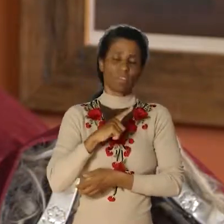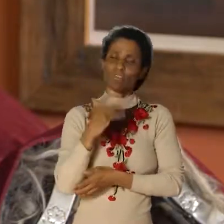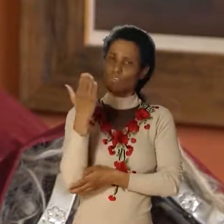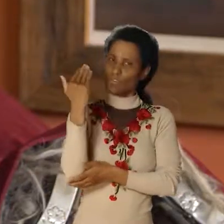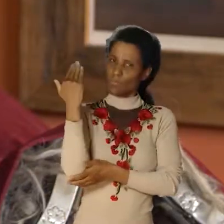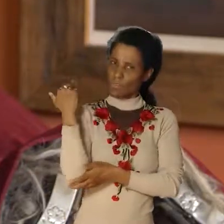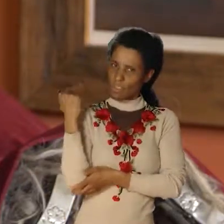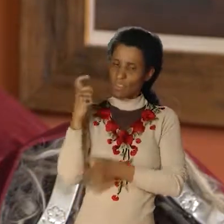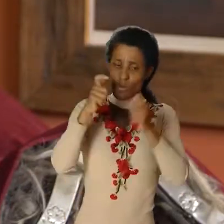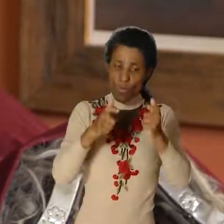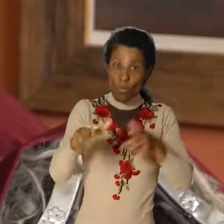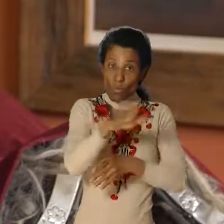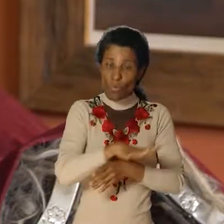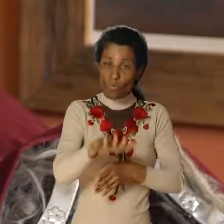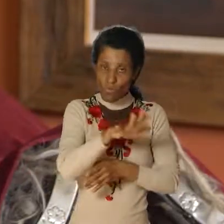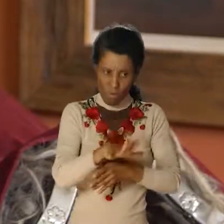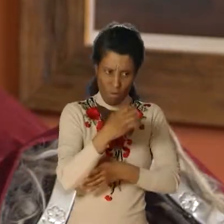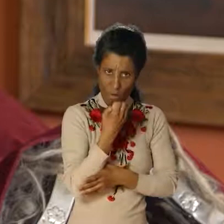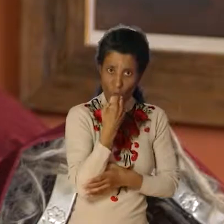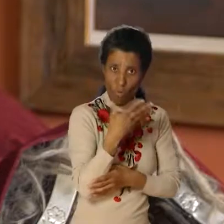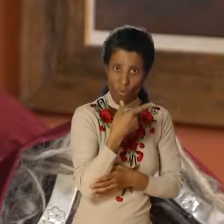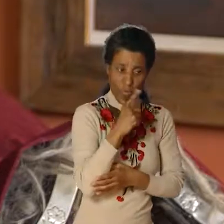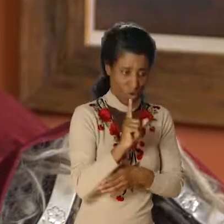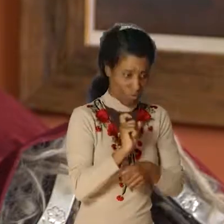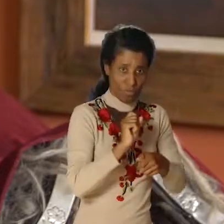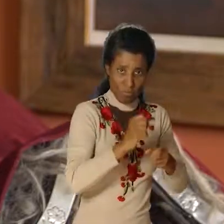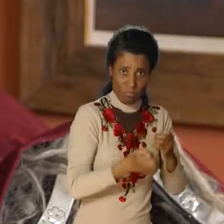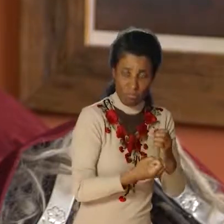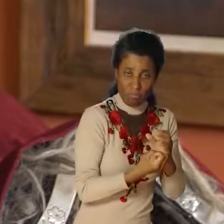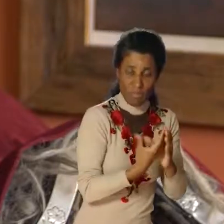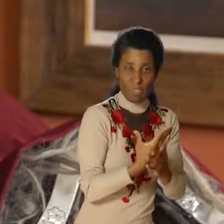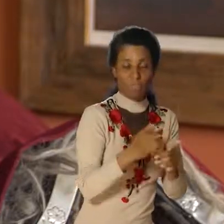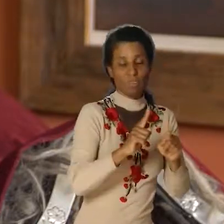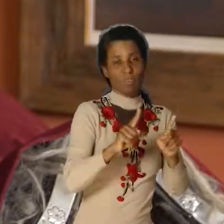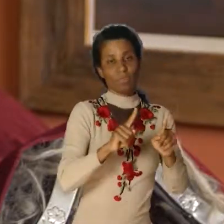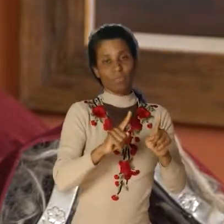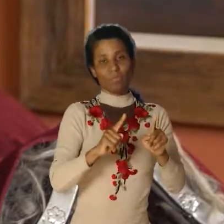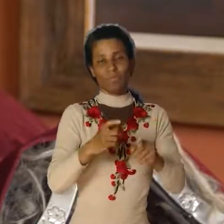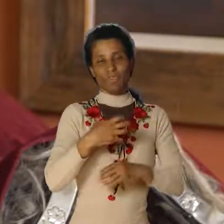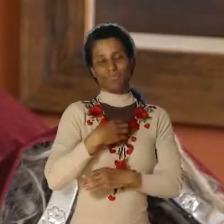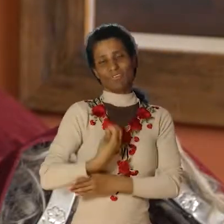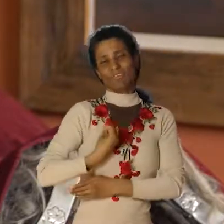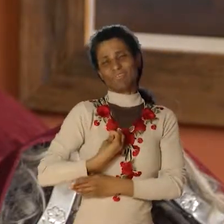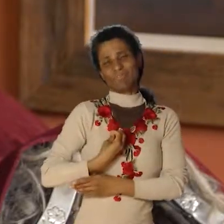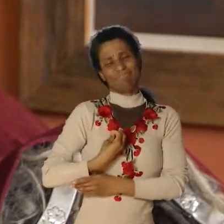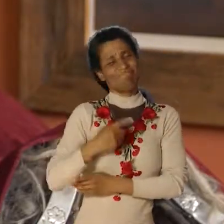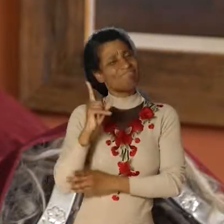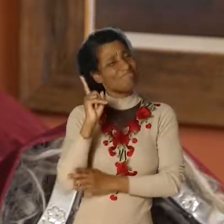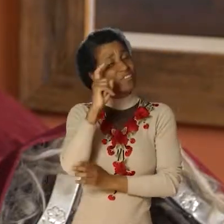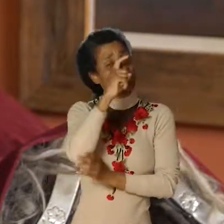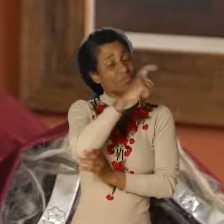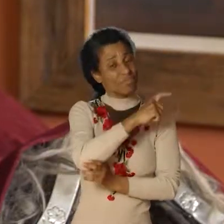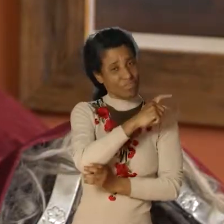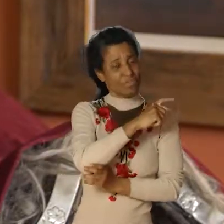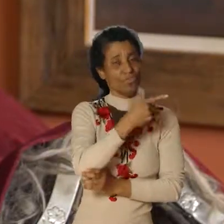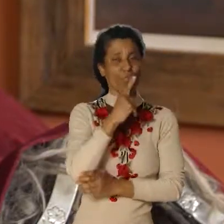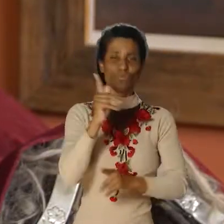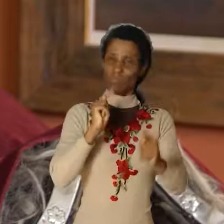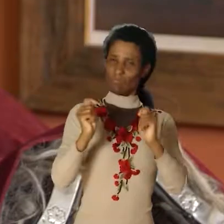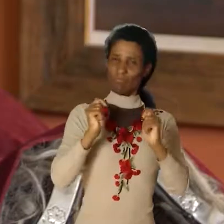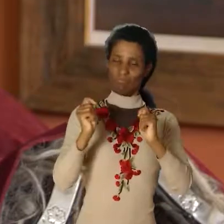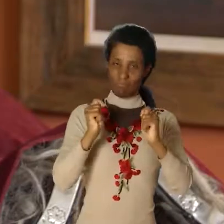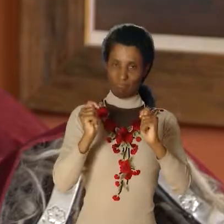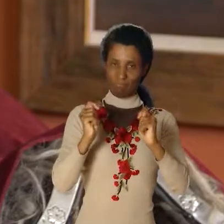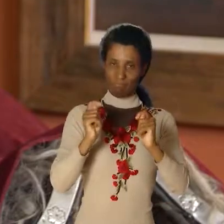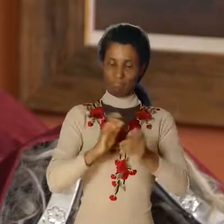repito, nós tínhamos sim as pampas extremamente férteis, mas com um meio de vida muito difícil de